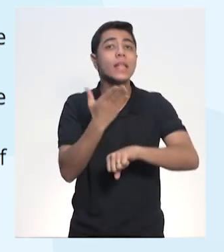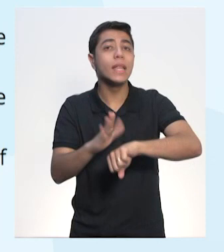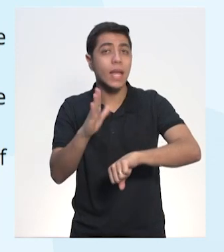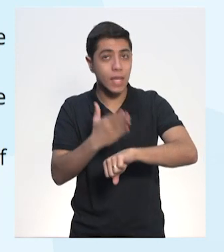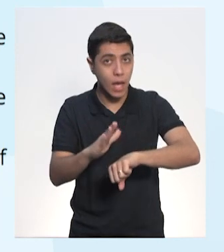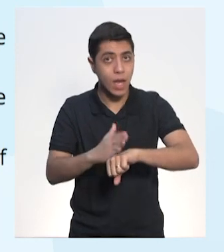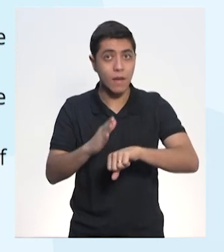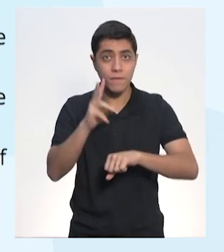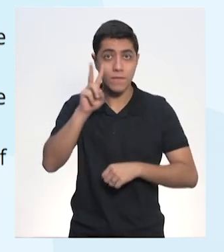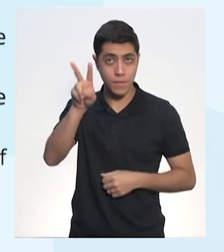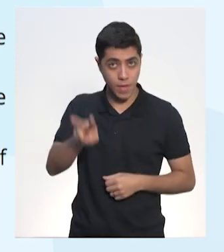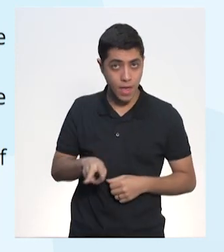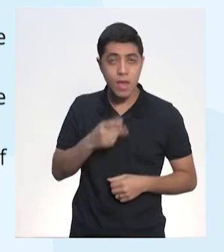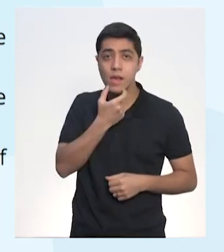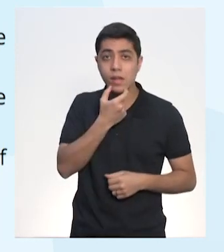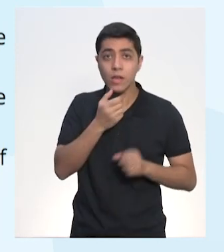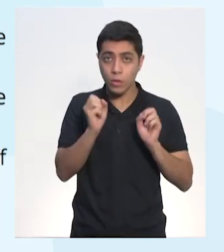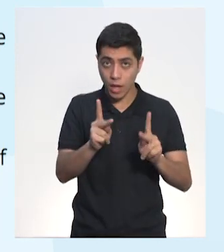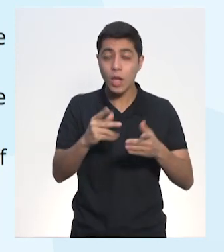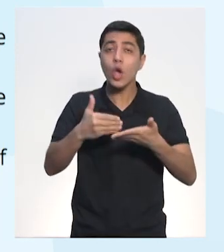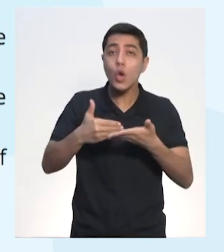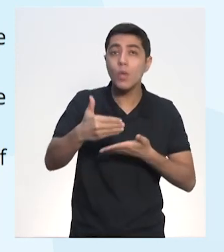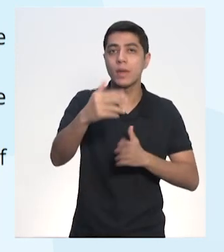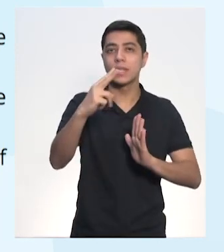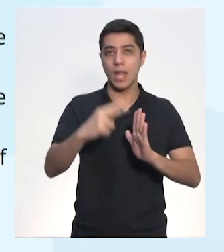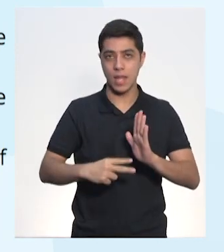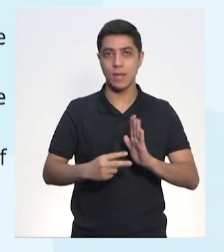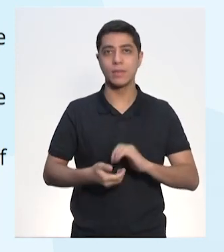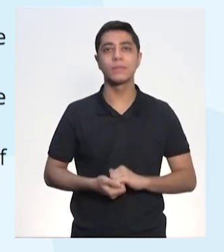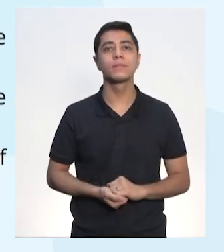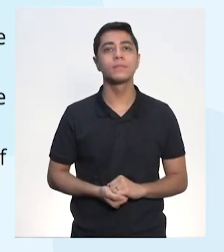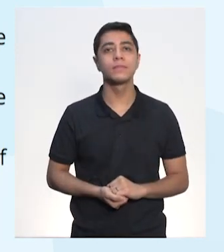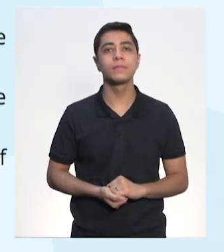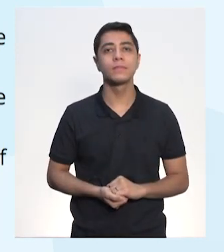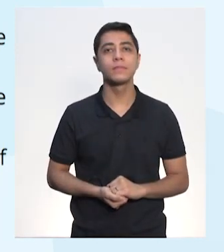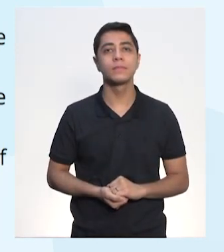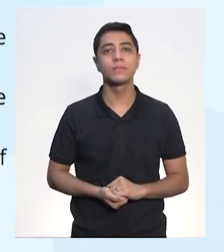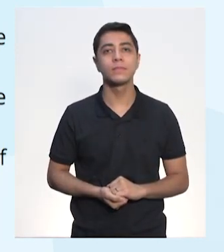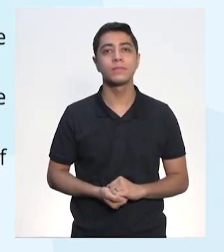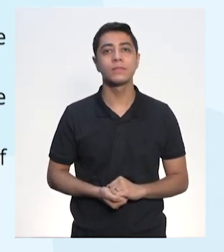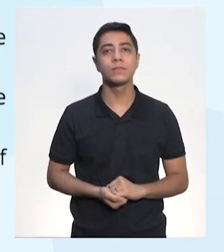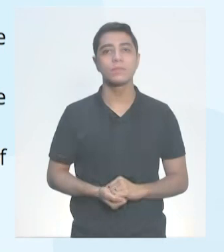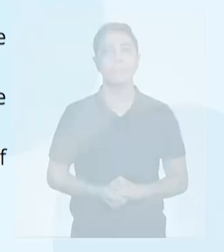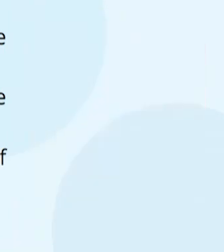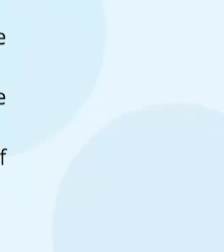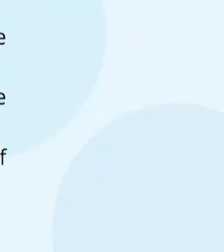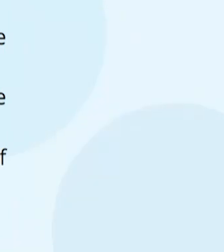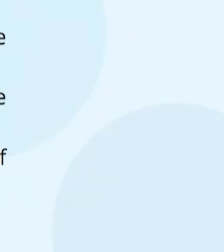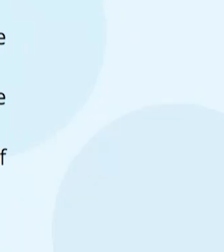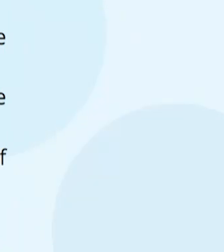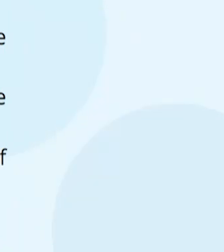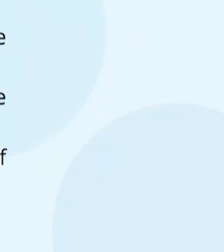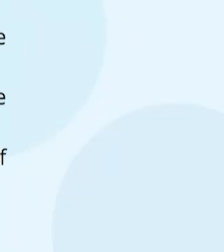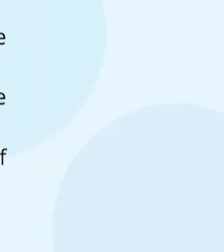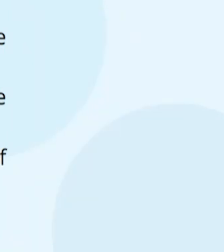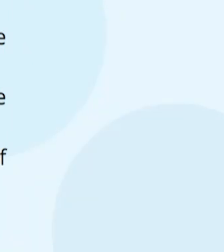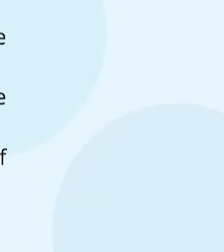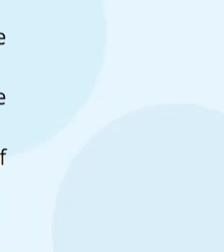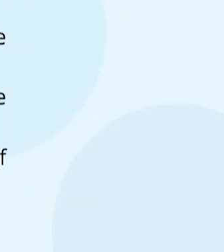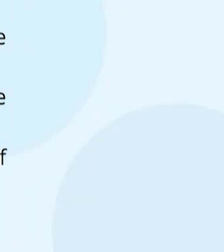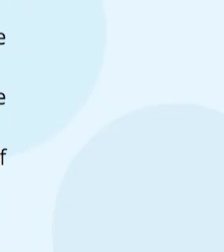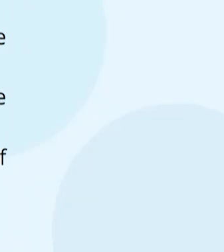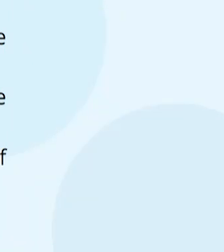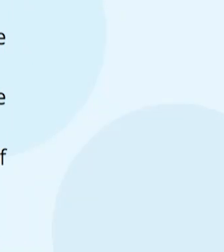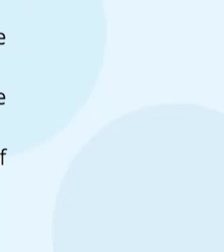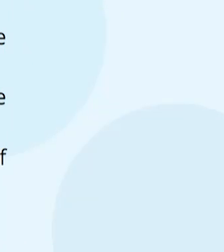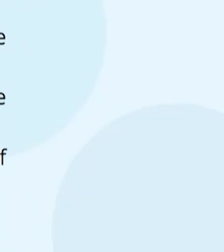uma vivência do idioma, certo? Então, vamos começar a leitura. Tá lá. Finally, it's time to test your experiment. Put